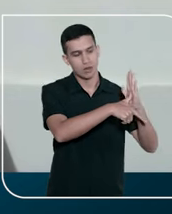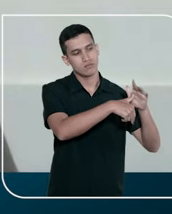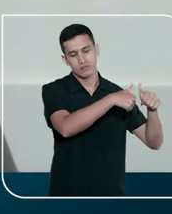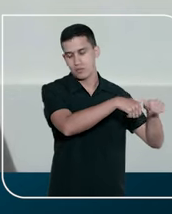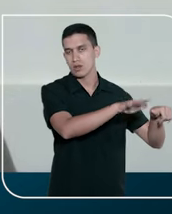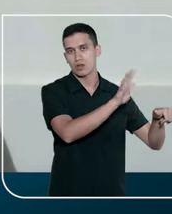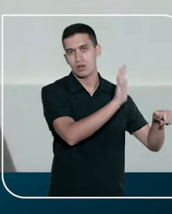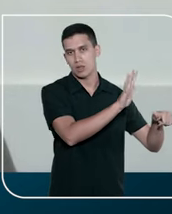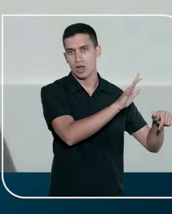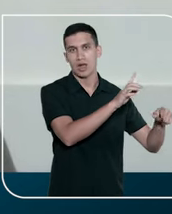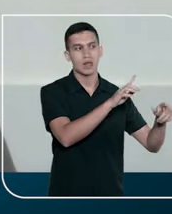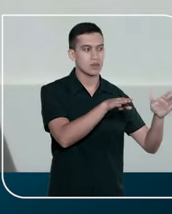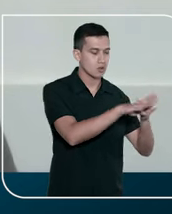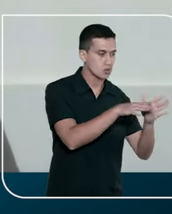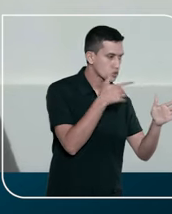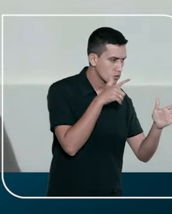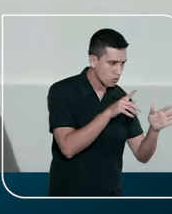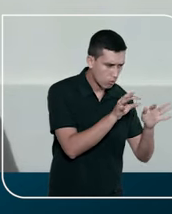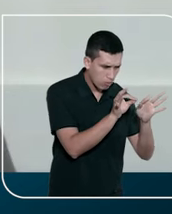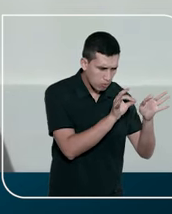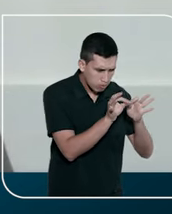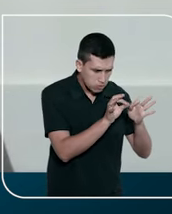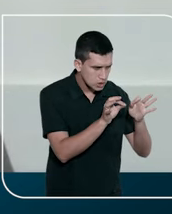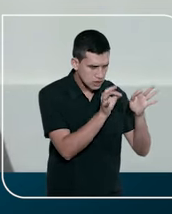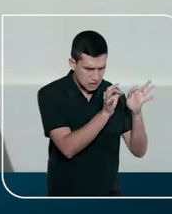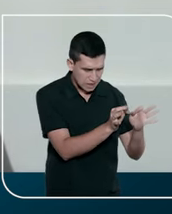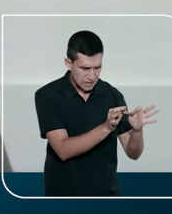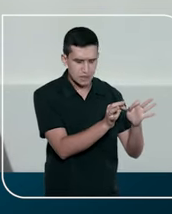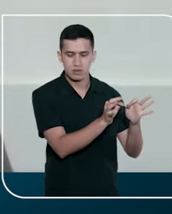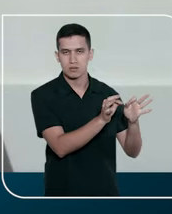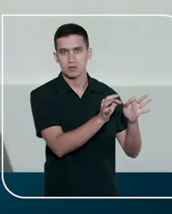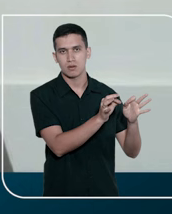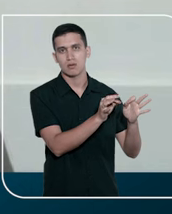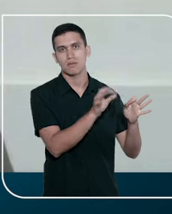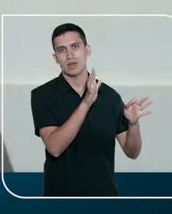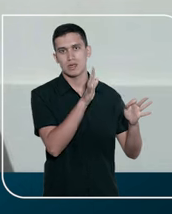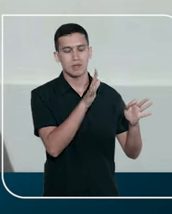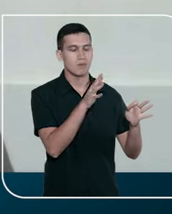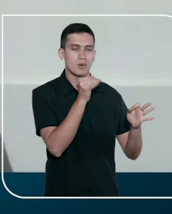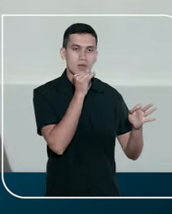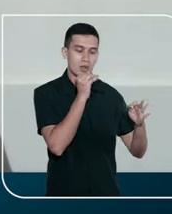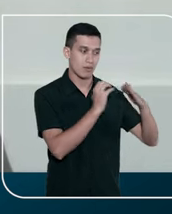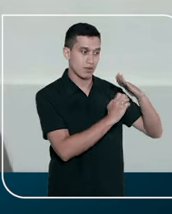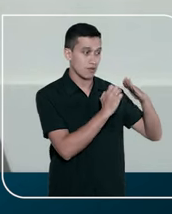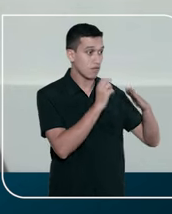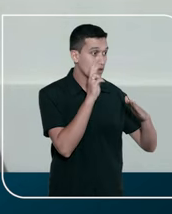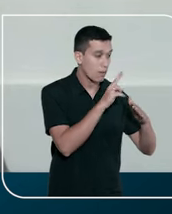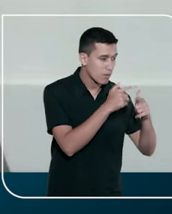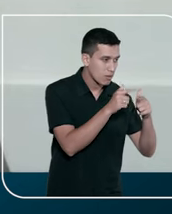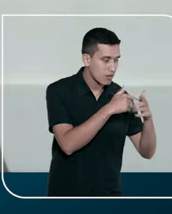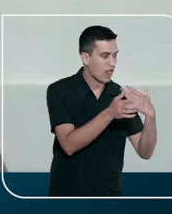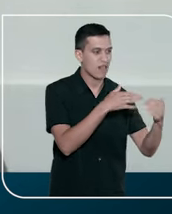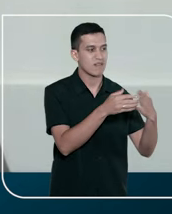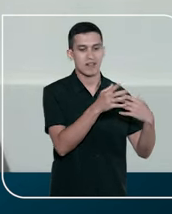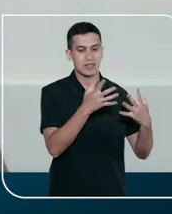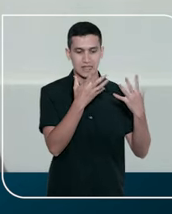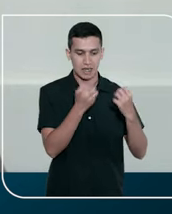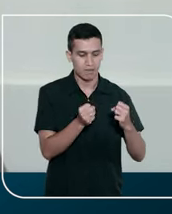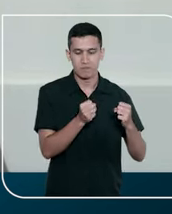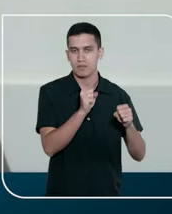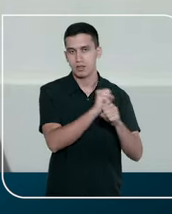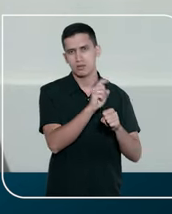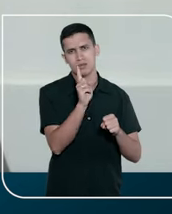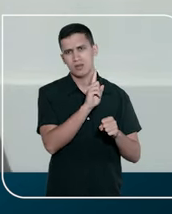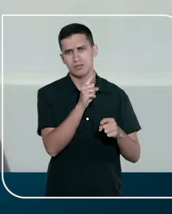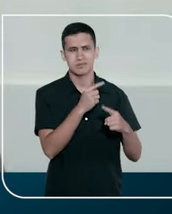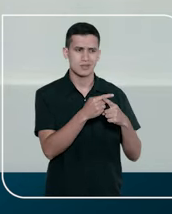problema, mas ele é a última coisa que uma companhia aérea quer fazer. Então, ela sim informa, ela sim busca